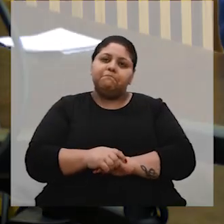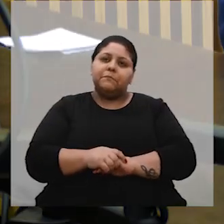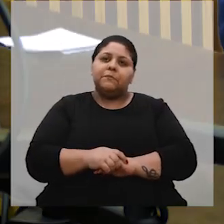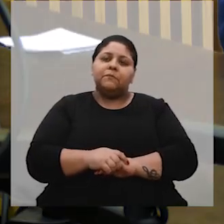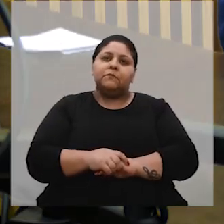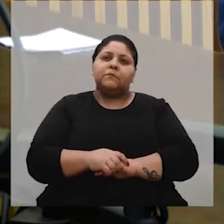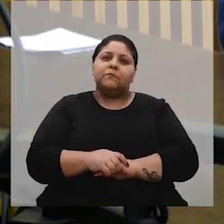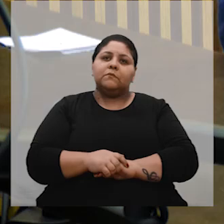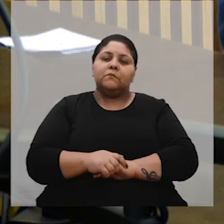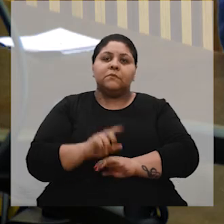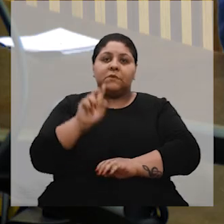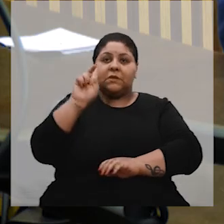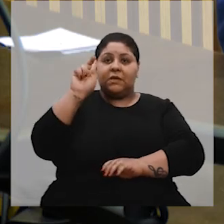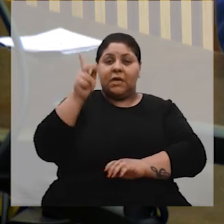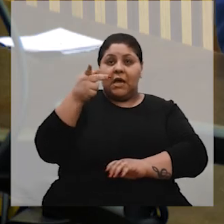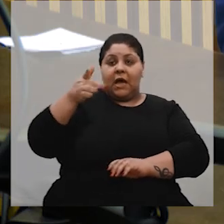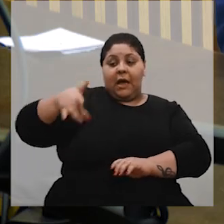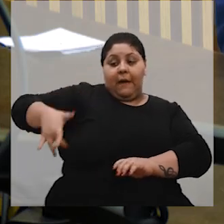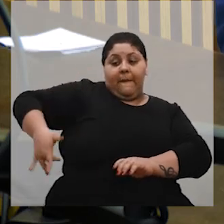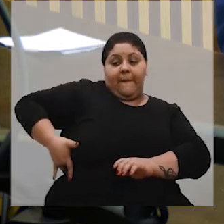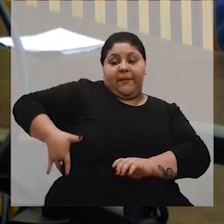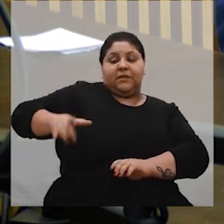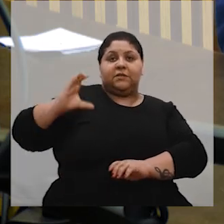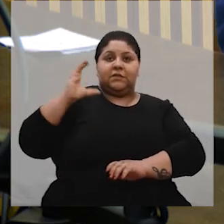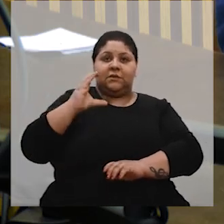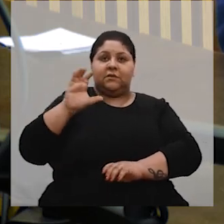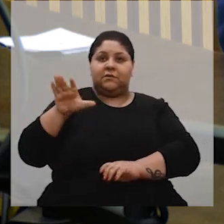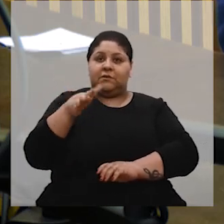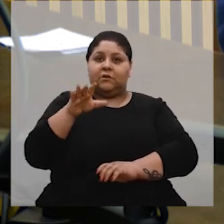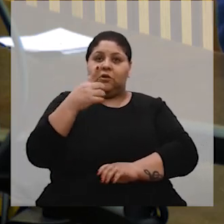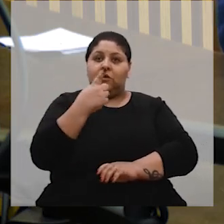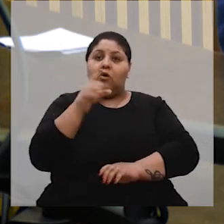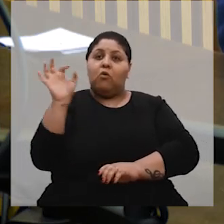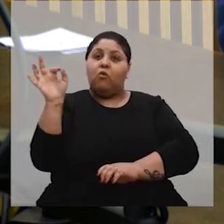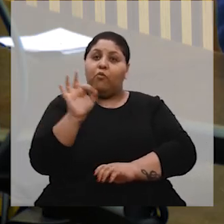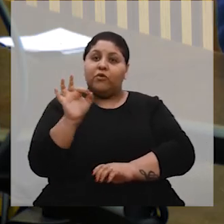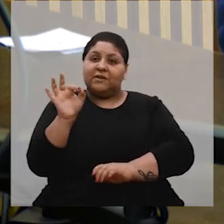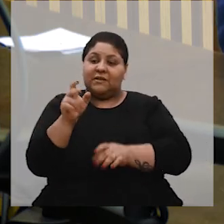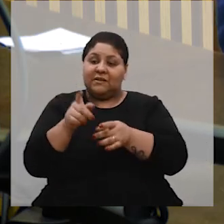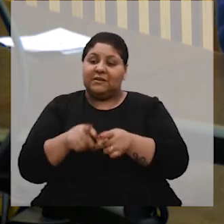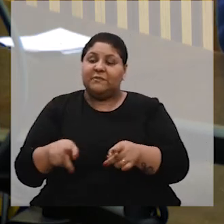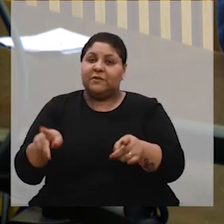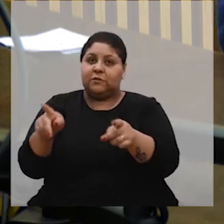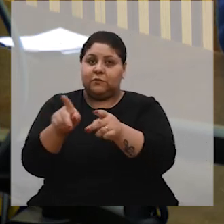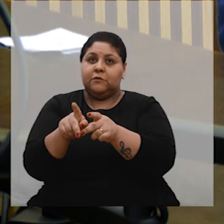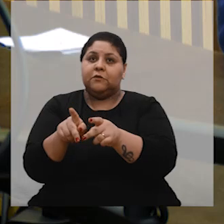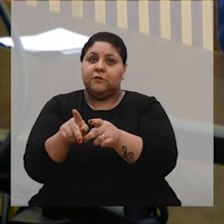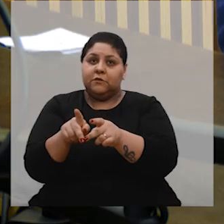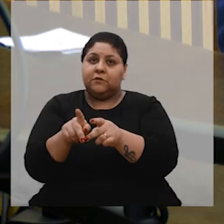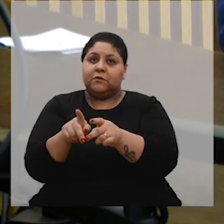dado que a gente tem a hepatite C, a gente tem em torno de 1% da população